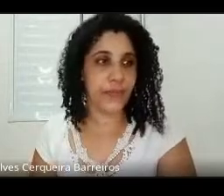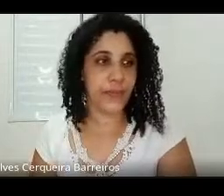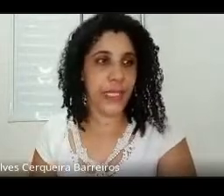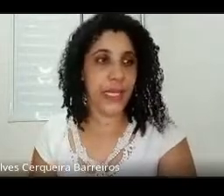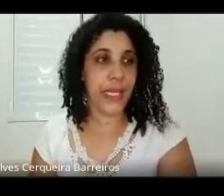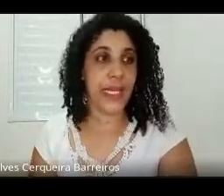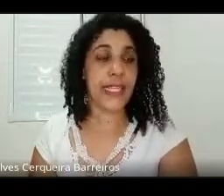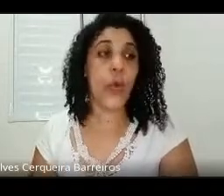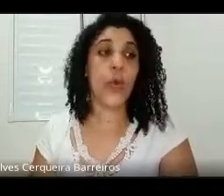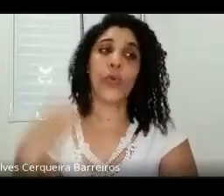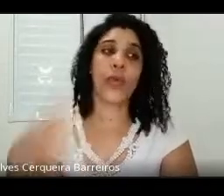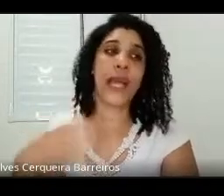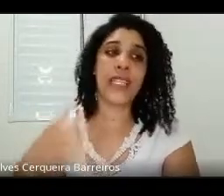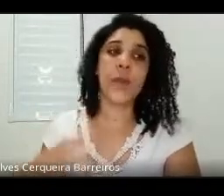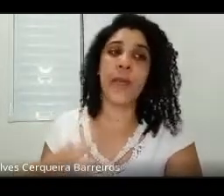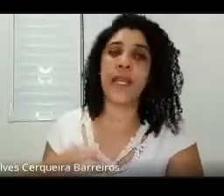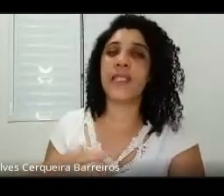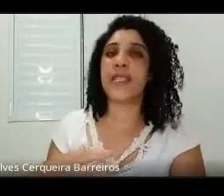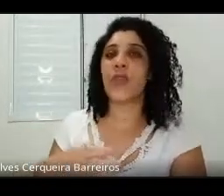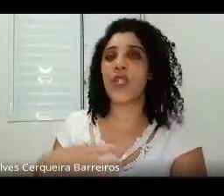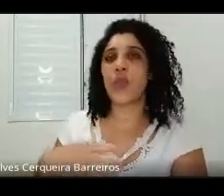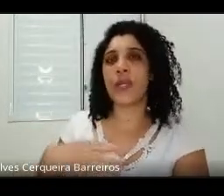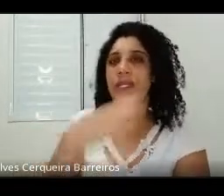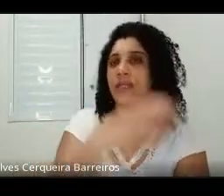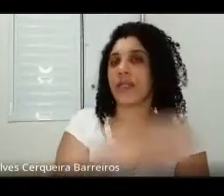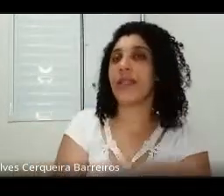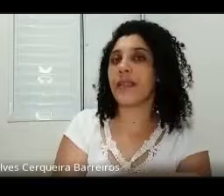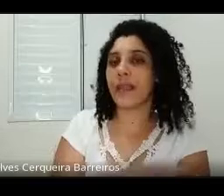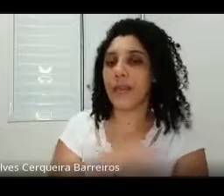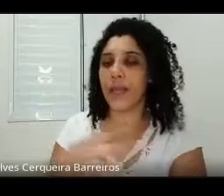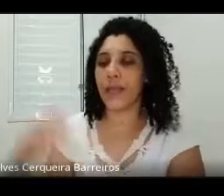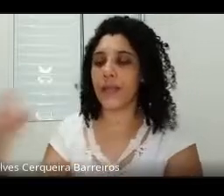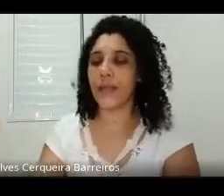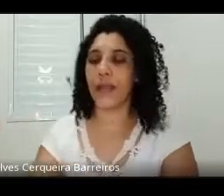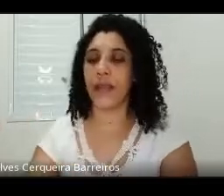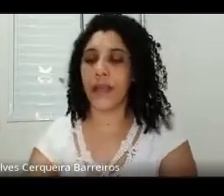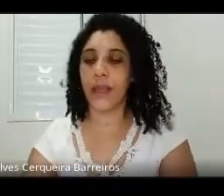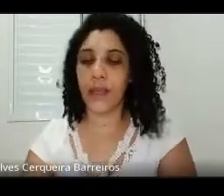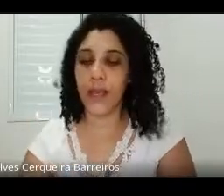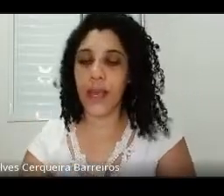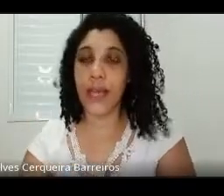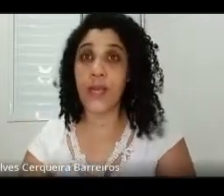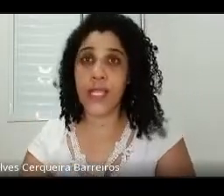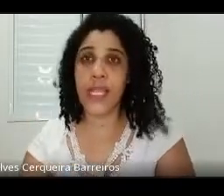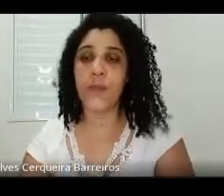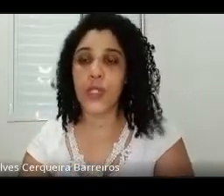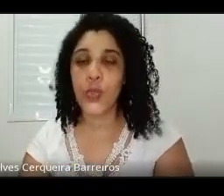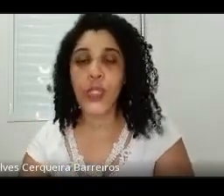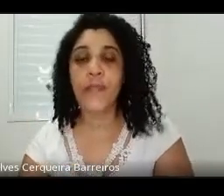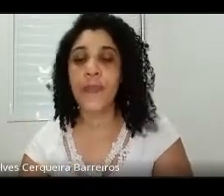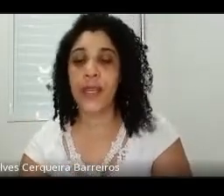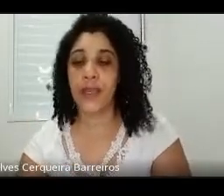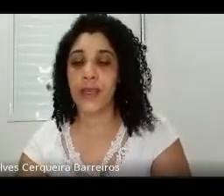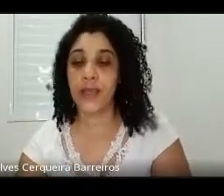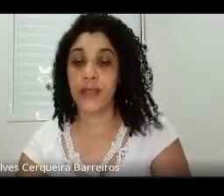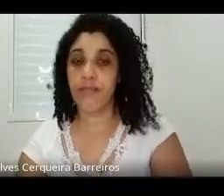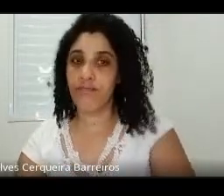língua. Então, essas propriedades das línguas humanas, que também a língua de sinais